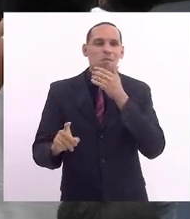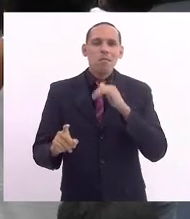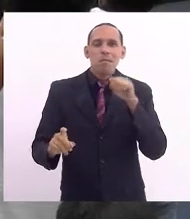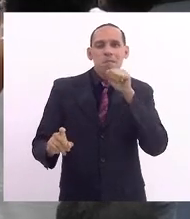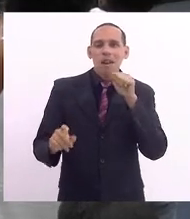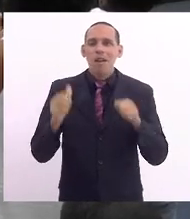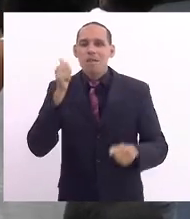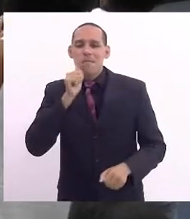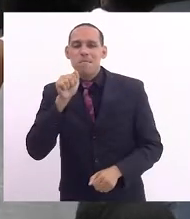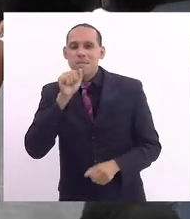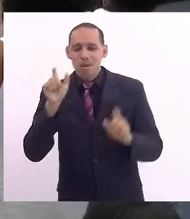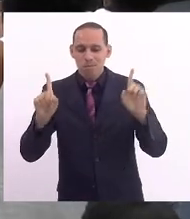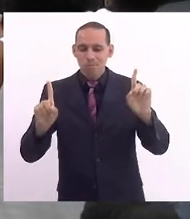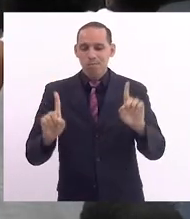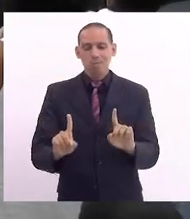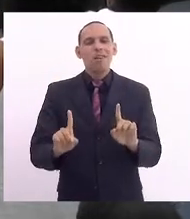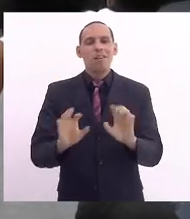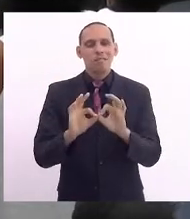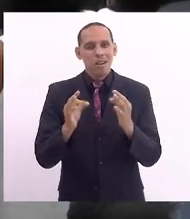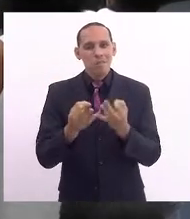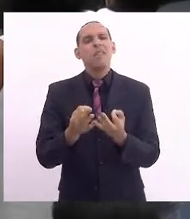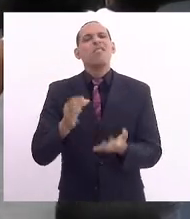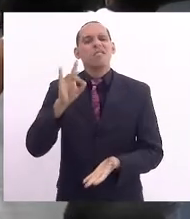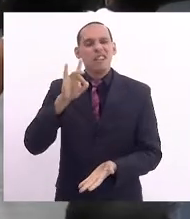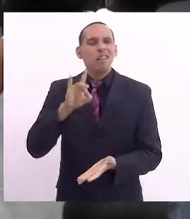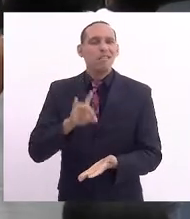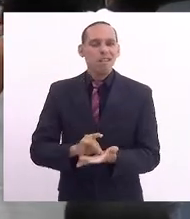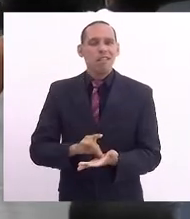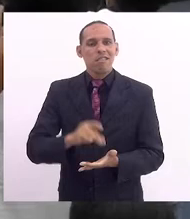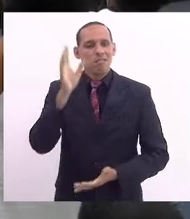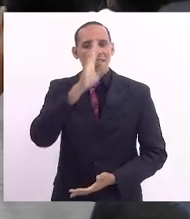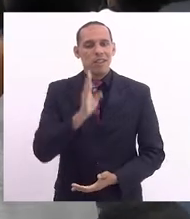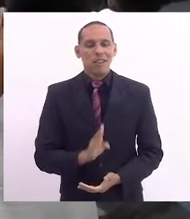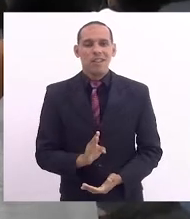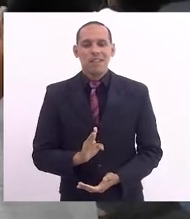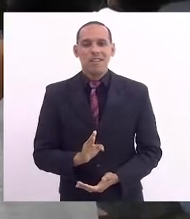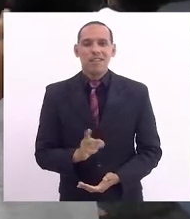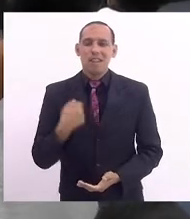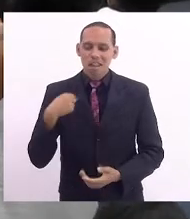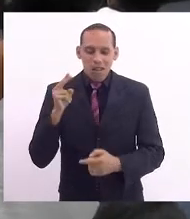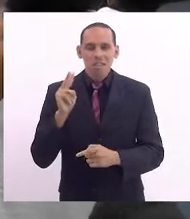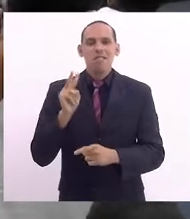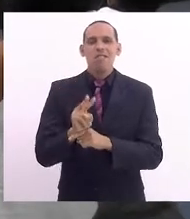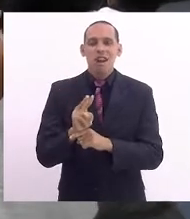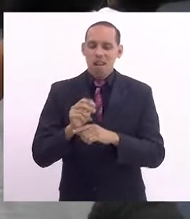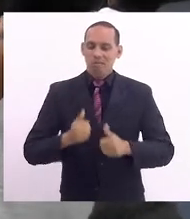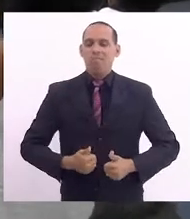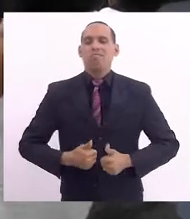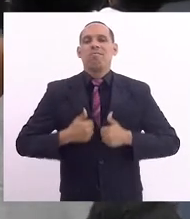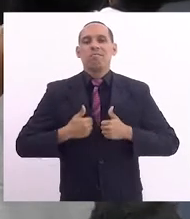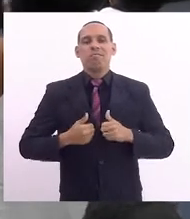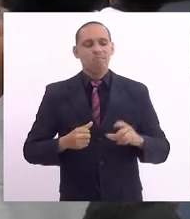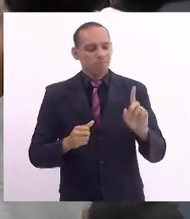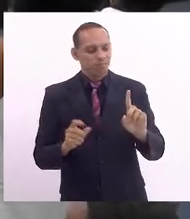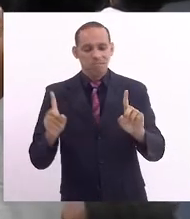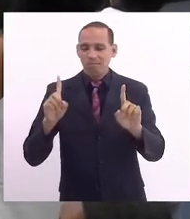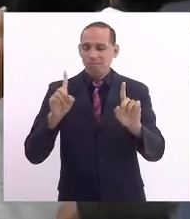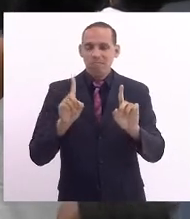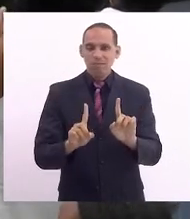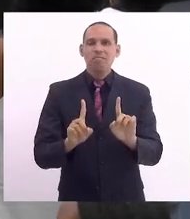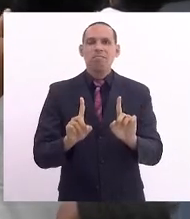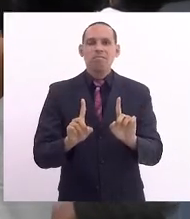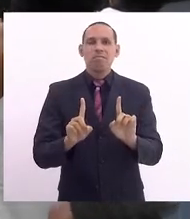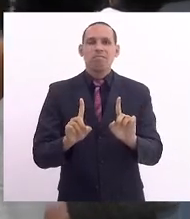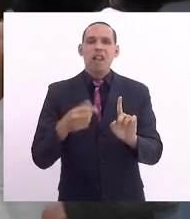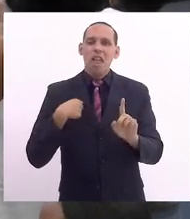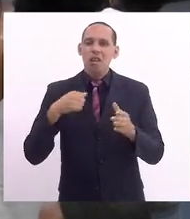a verdadeira família brasileira. Essa é a família brasileira que eu defendo com orgulho. É essa família brasileira